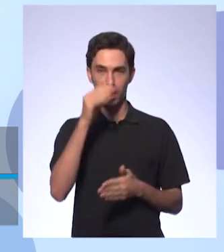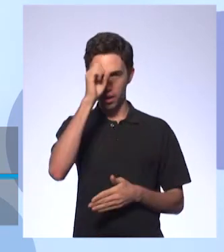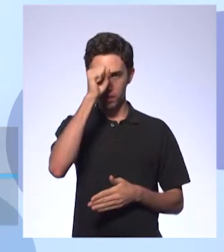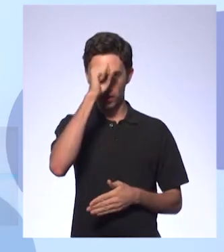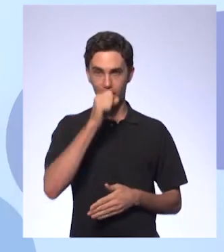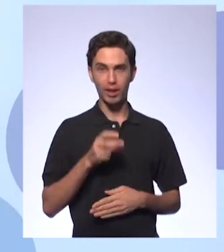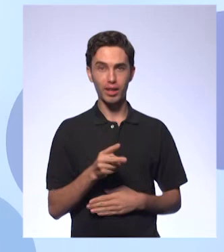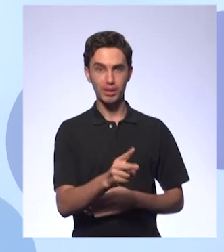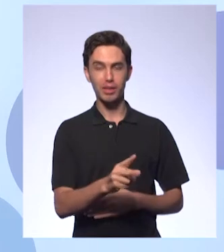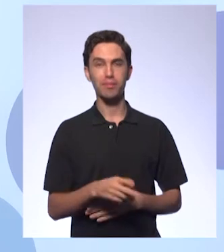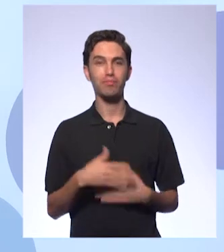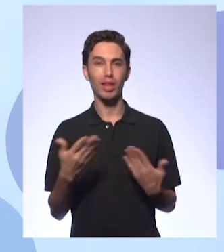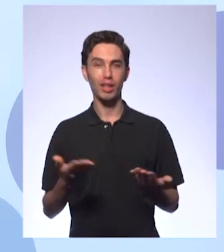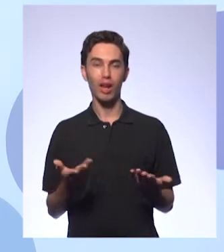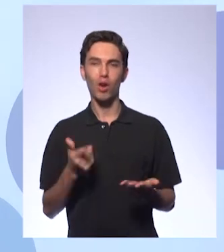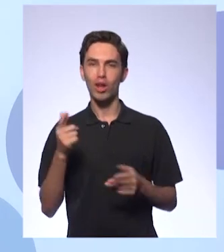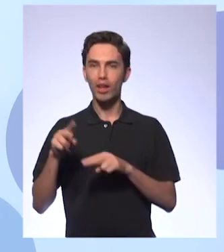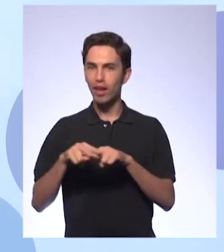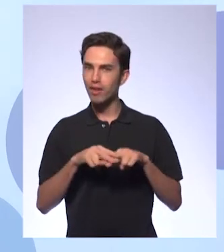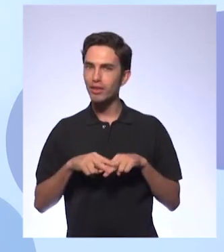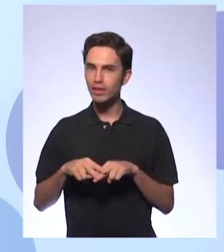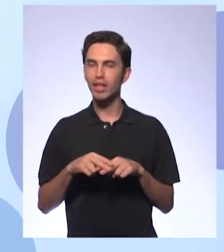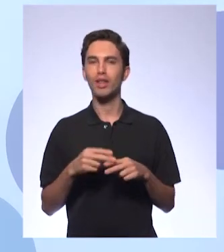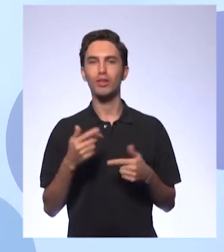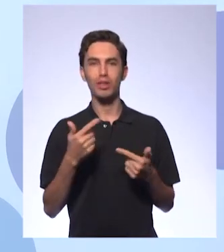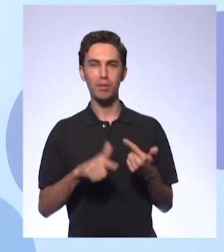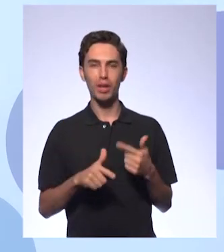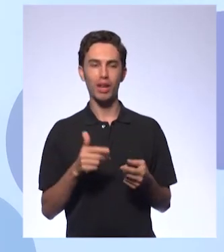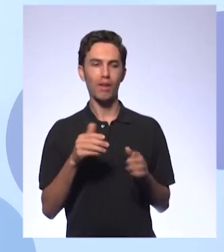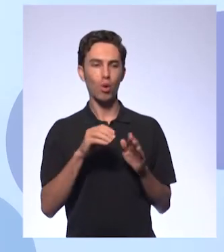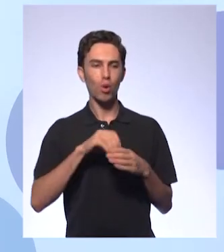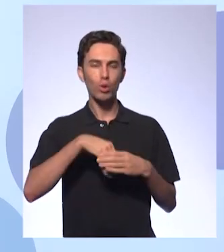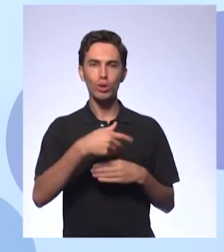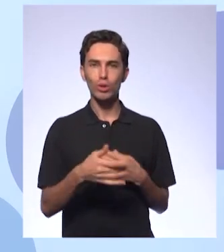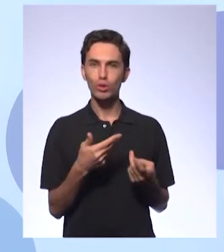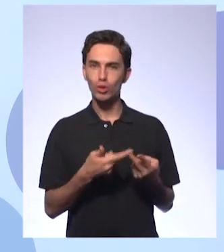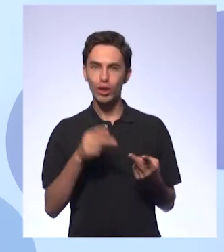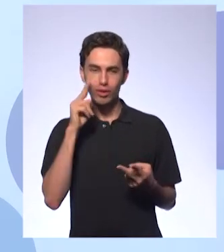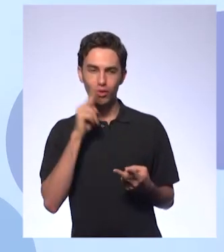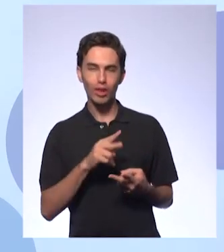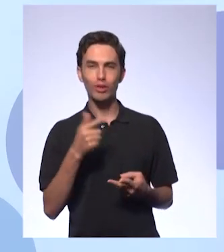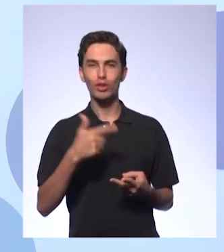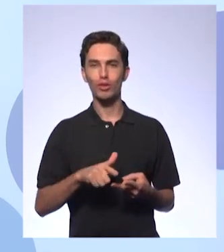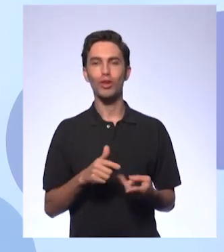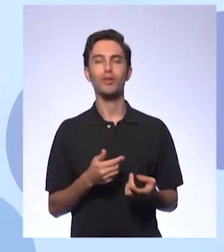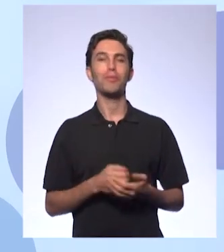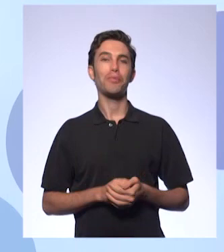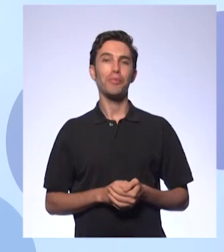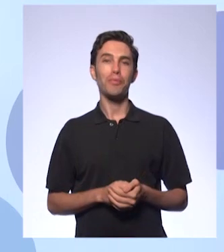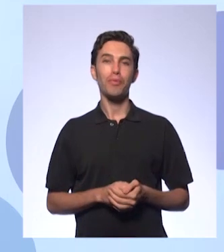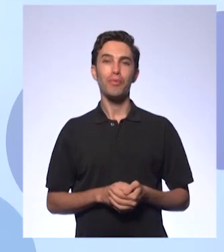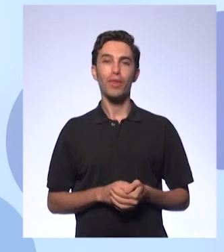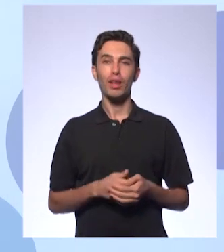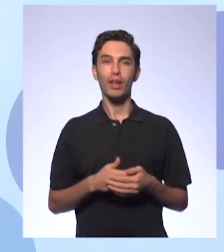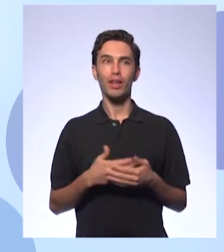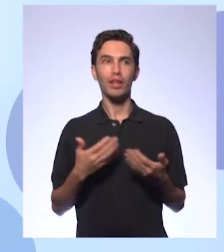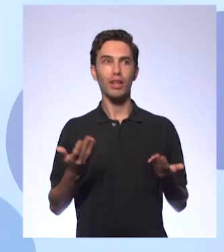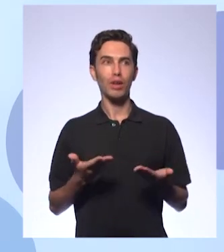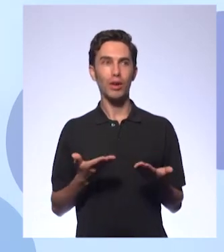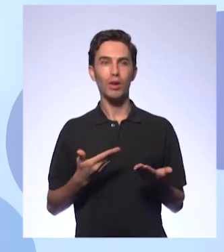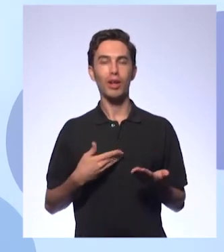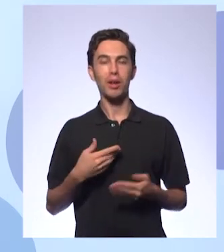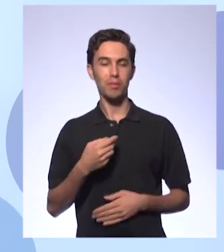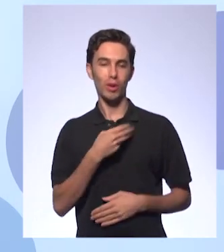Sempre, porque estamos revisando, retomando habilidades, retomando os conteúdos, retomando objetivos de aprendizado. Então, eu sou o professor